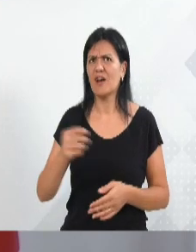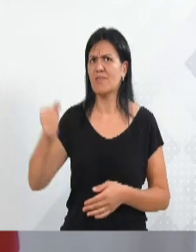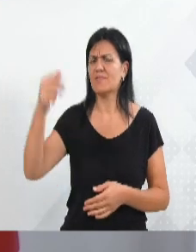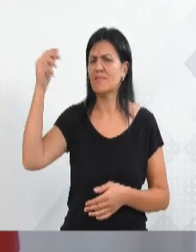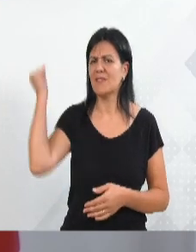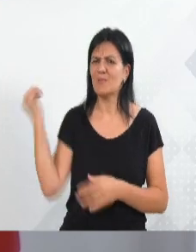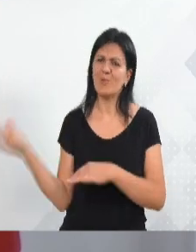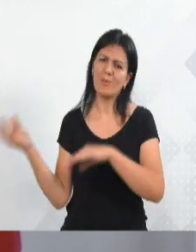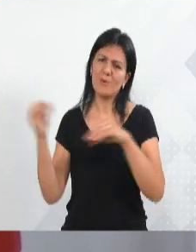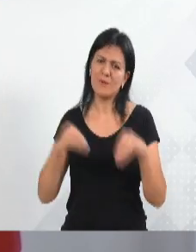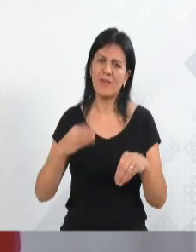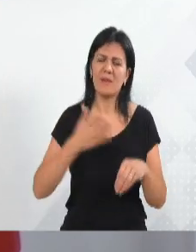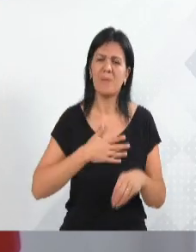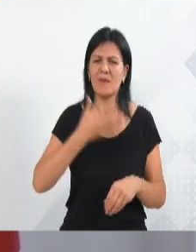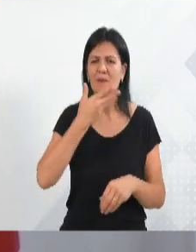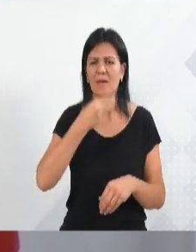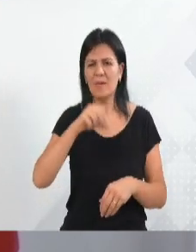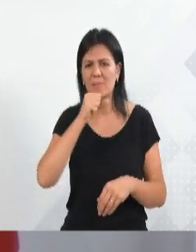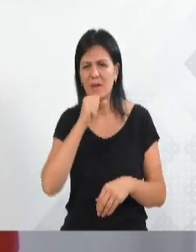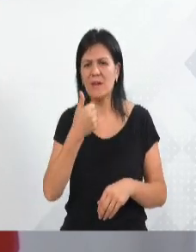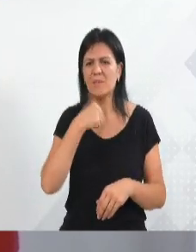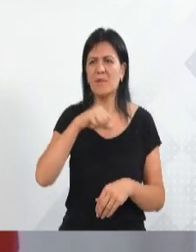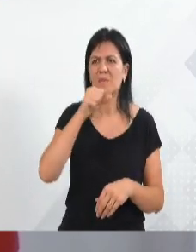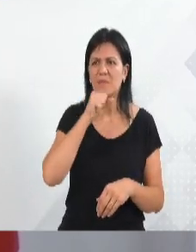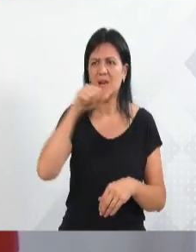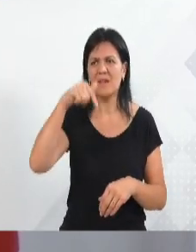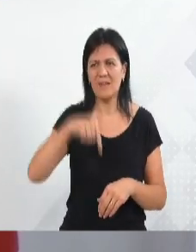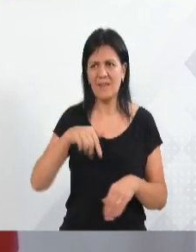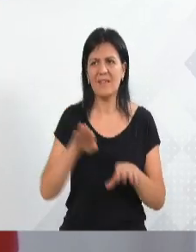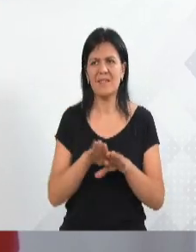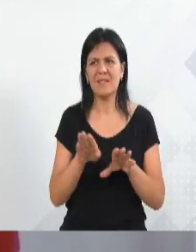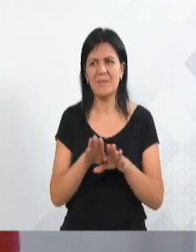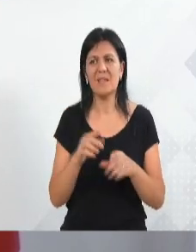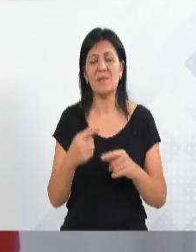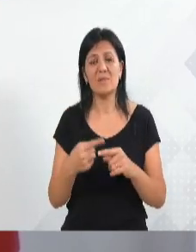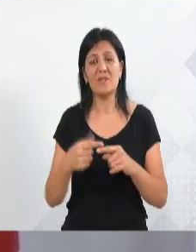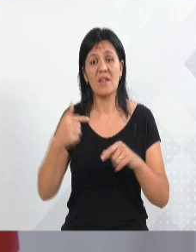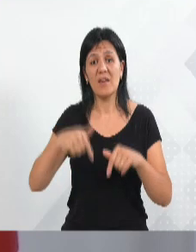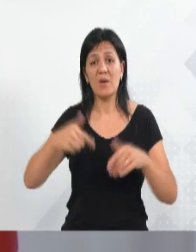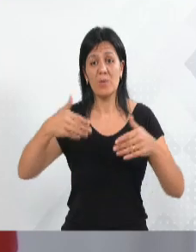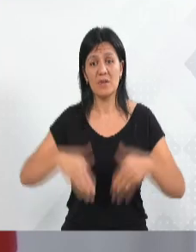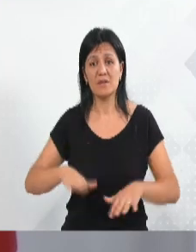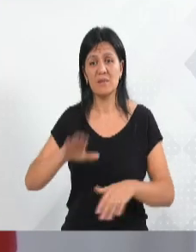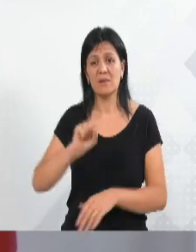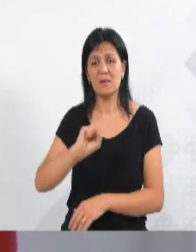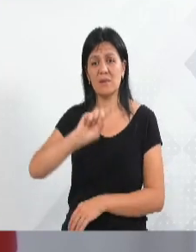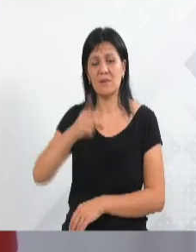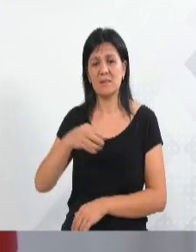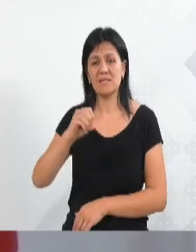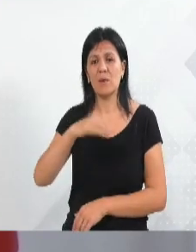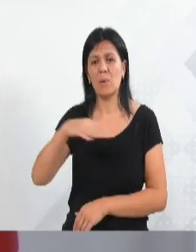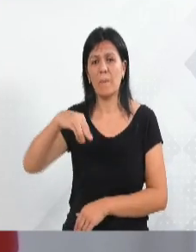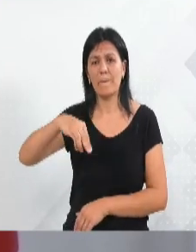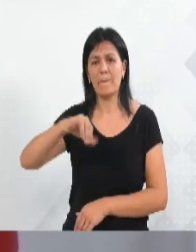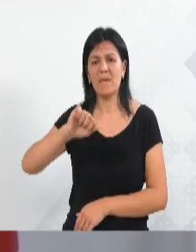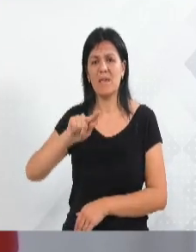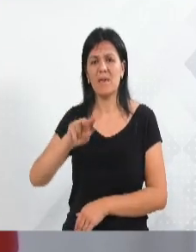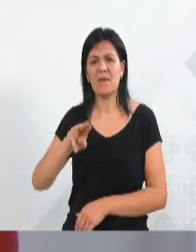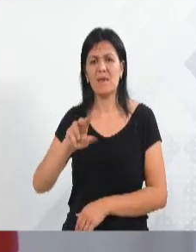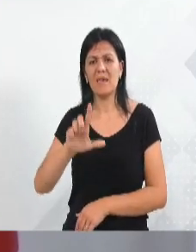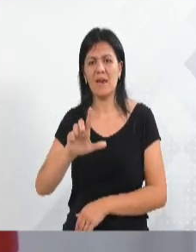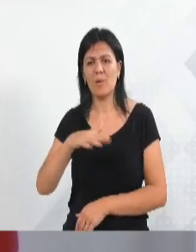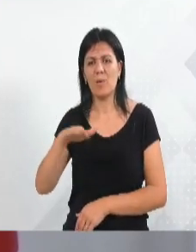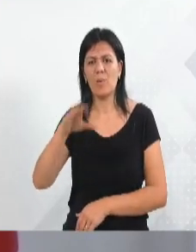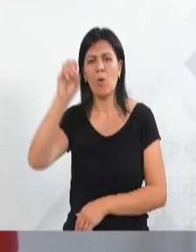Meus pais estão aqui hoje, estão no caminho, né, pai? Eu sou lá de São Miguel do Oeste, para quem não sabe, extremo oeste catarinense, divisa da